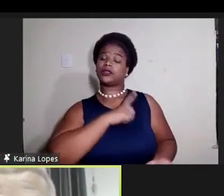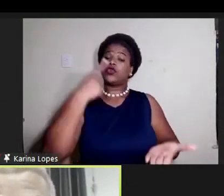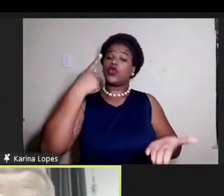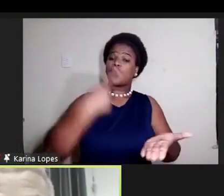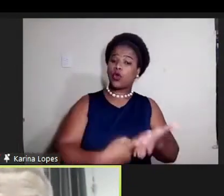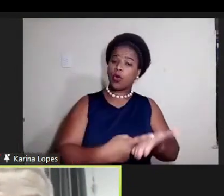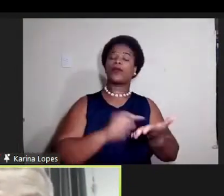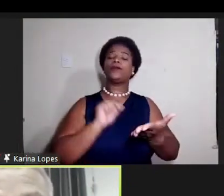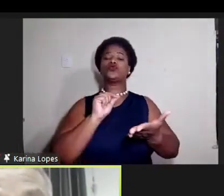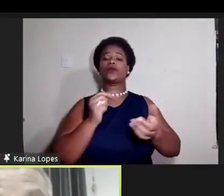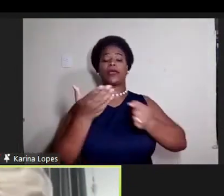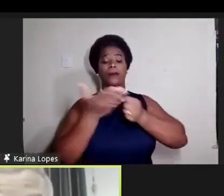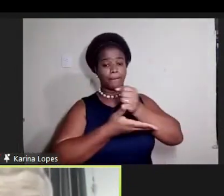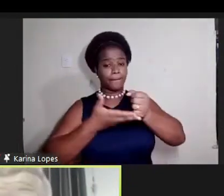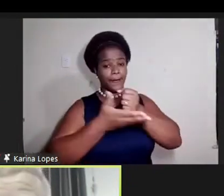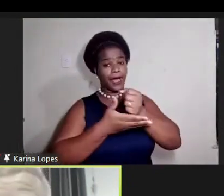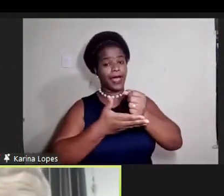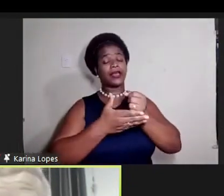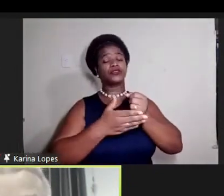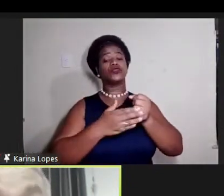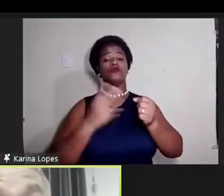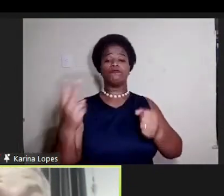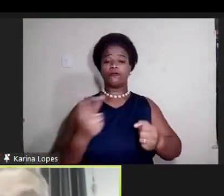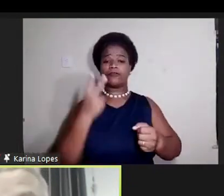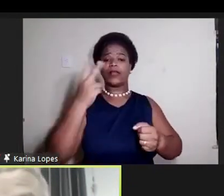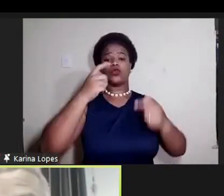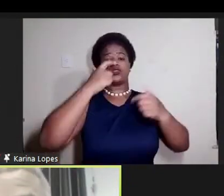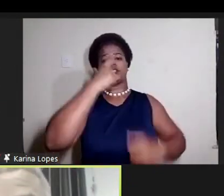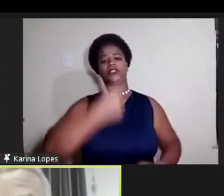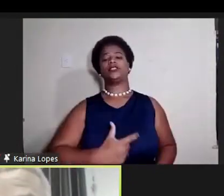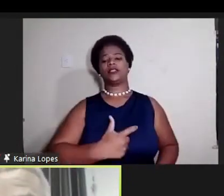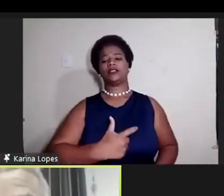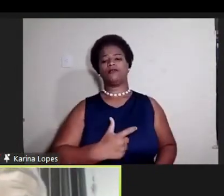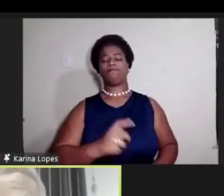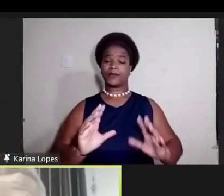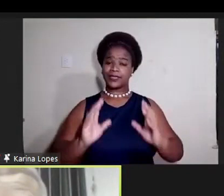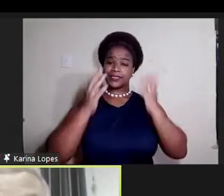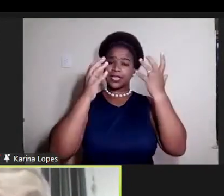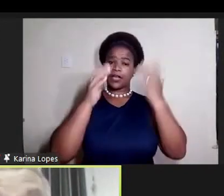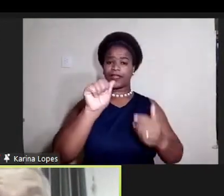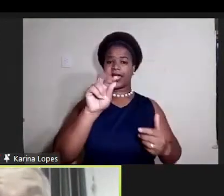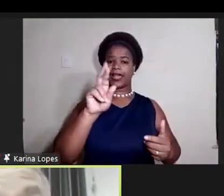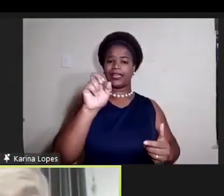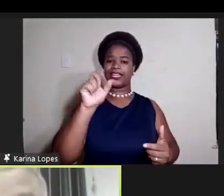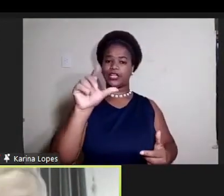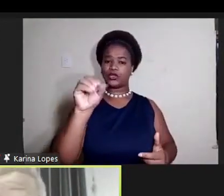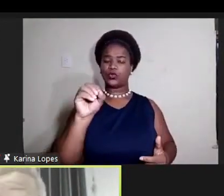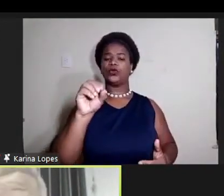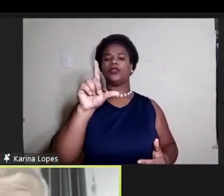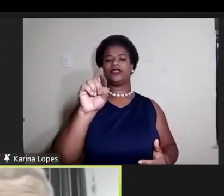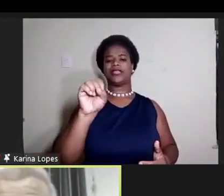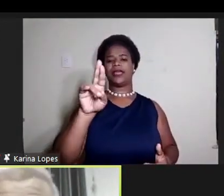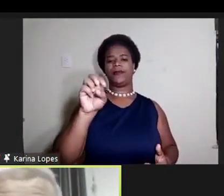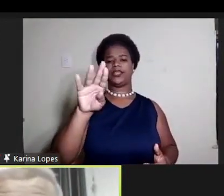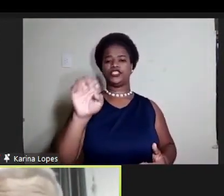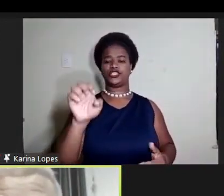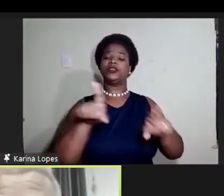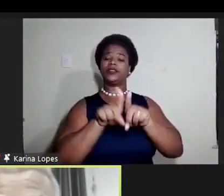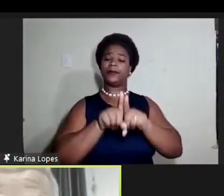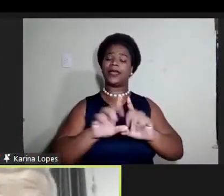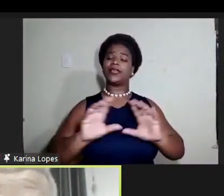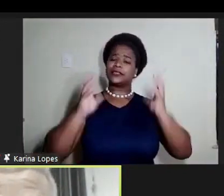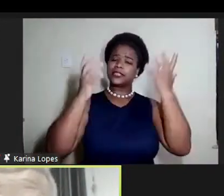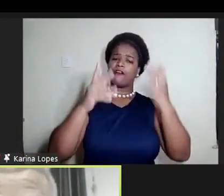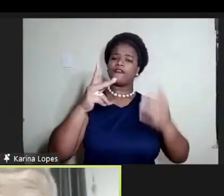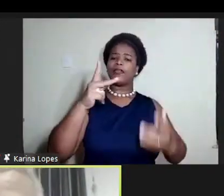princípios básicos de cidadania. Salve Arlindo Daidert, salve Padre Jaime.